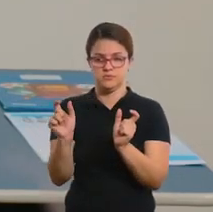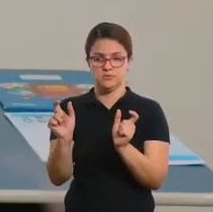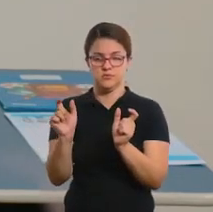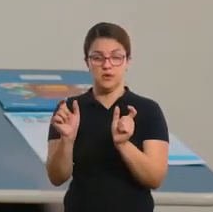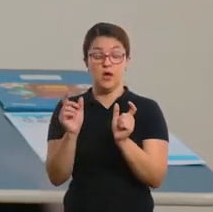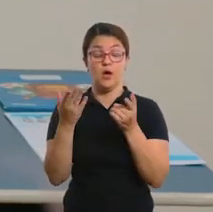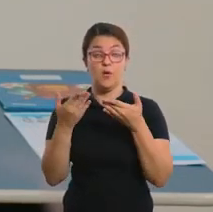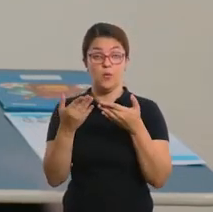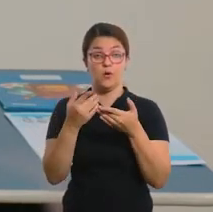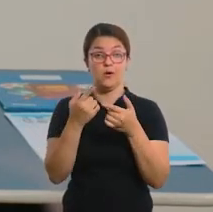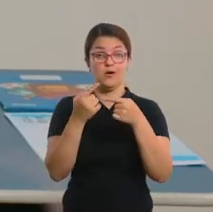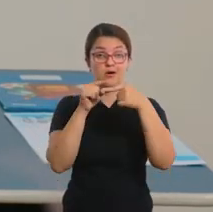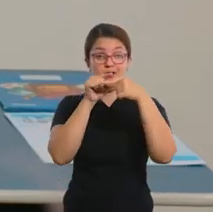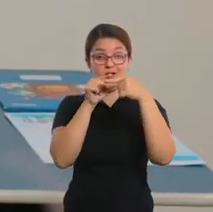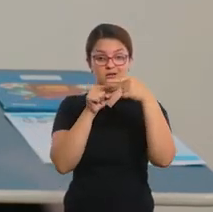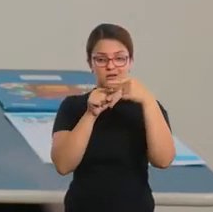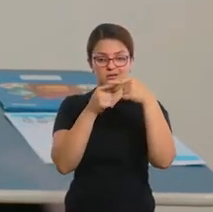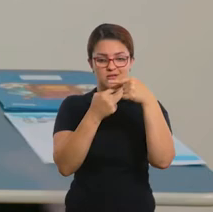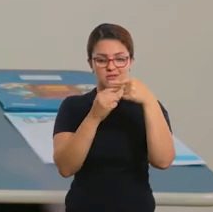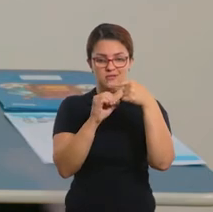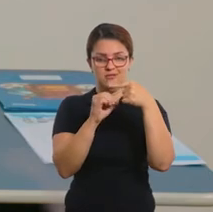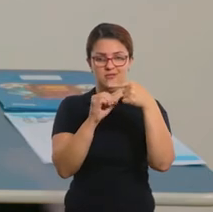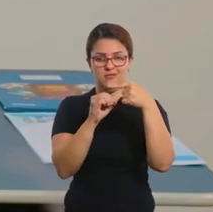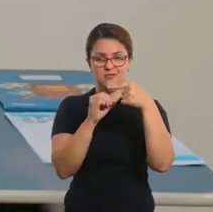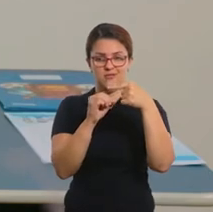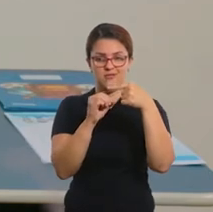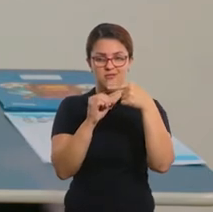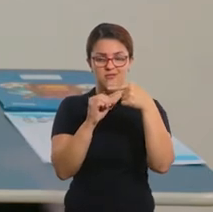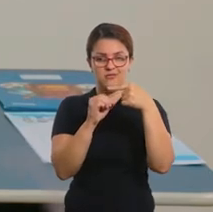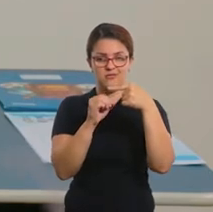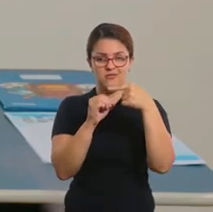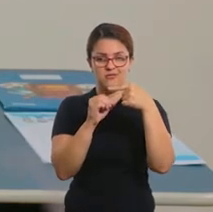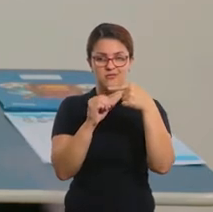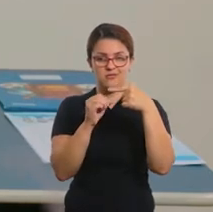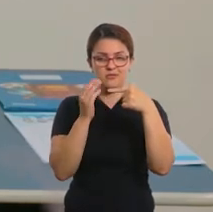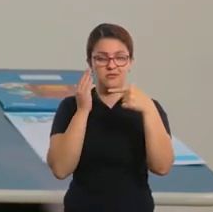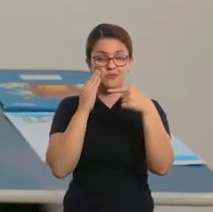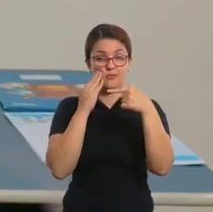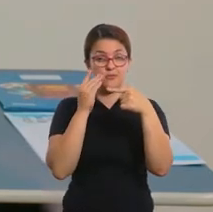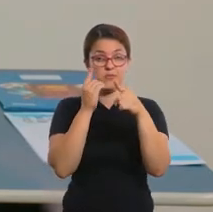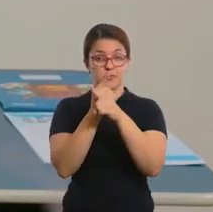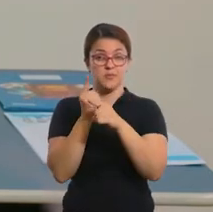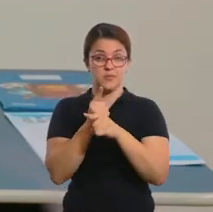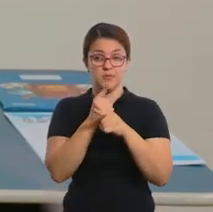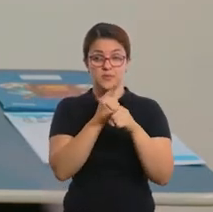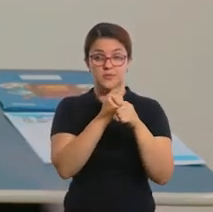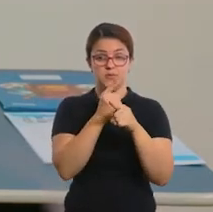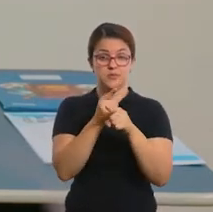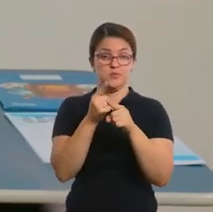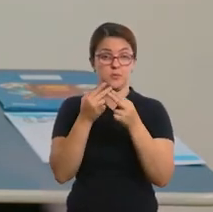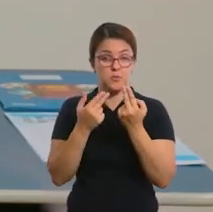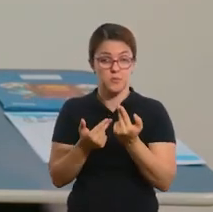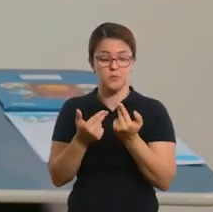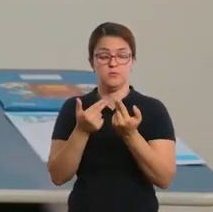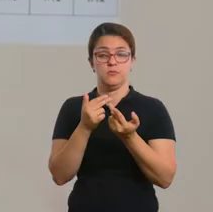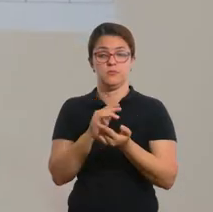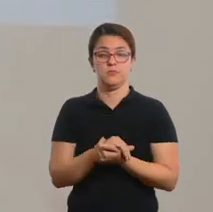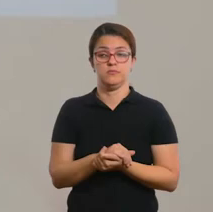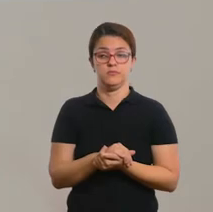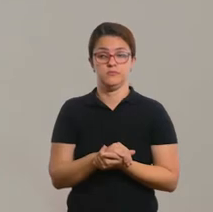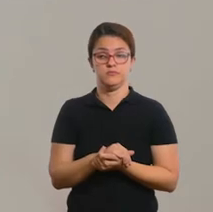no décimo, porque nosso muro já está te dando o denominador décimo, então vocês vão encontrar uma fração